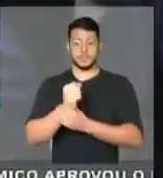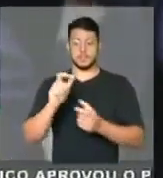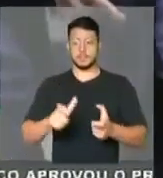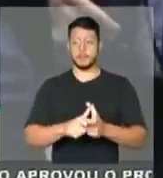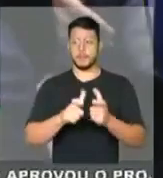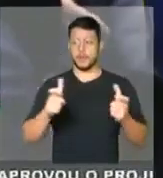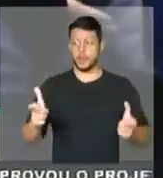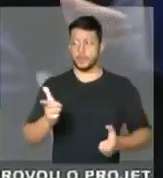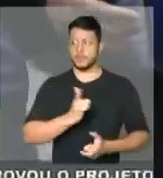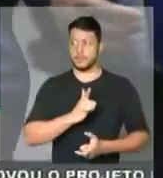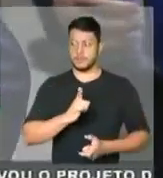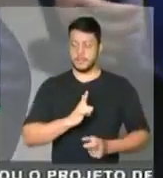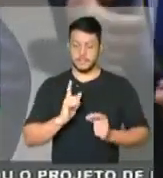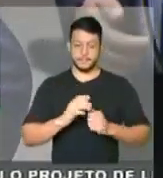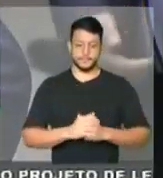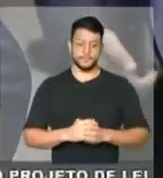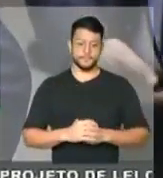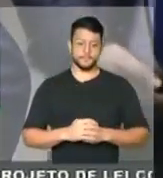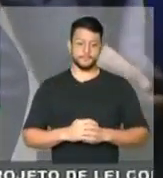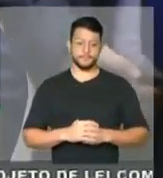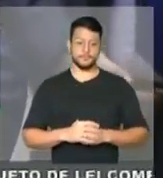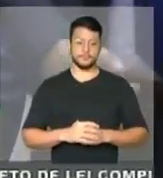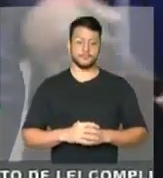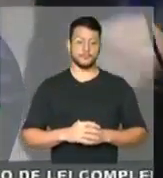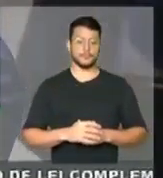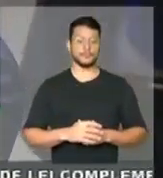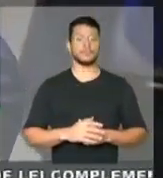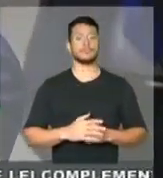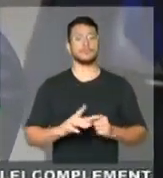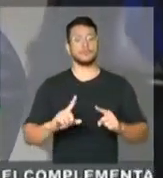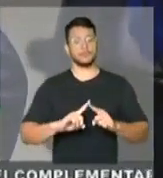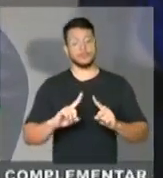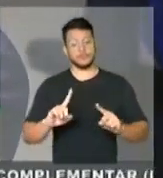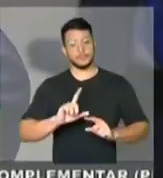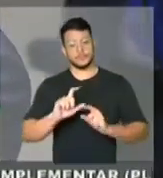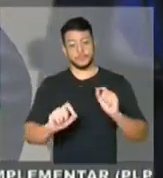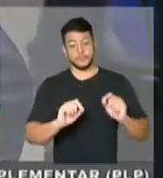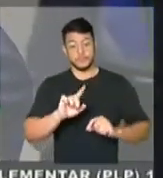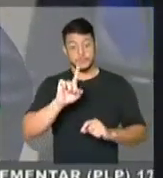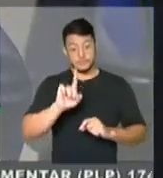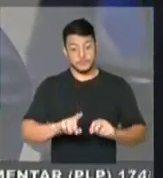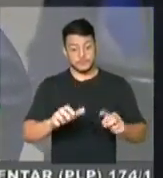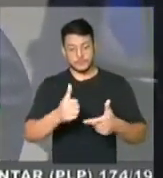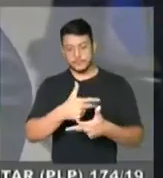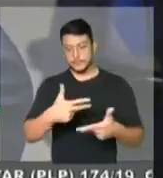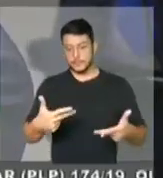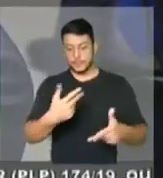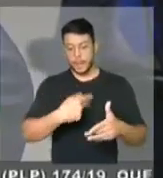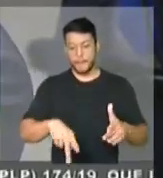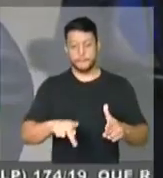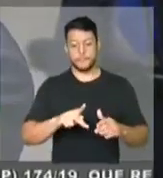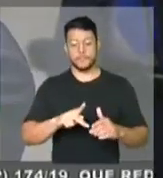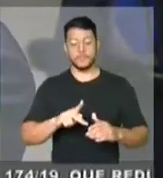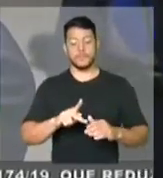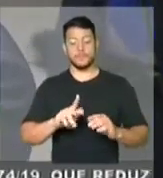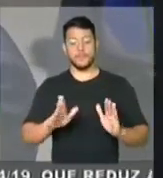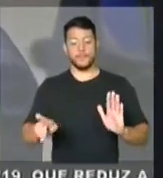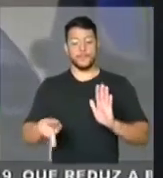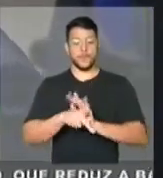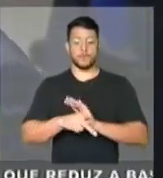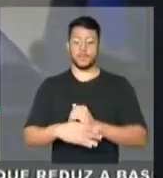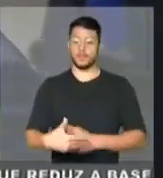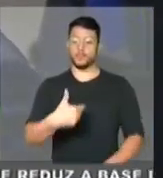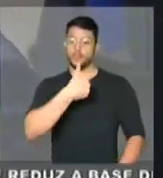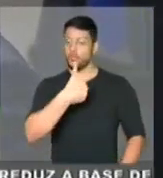brasileiros da grande maioria deles mas essa tarefa é essencialmente estatal tarefa que não pode